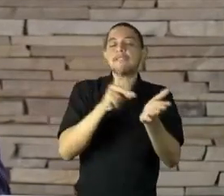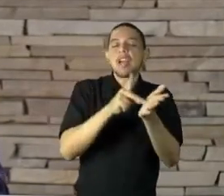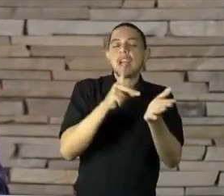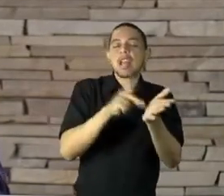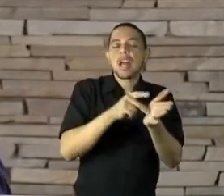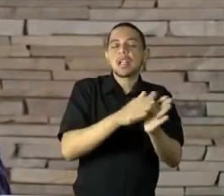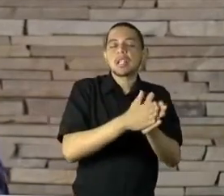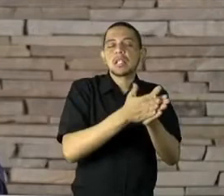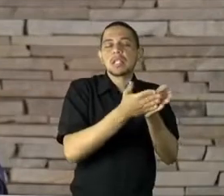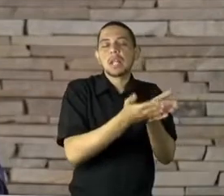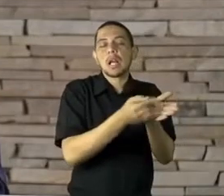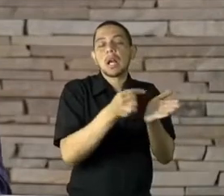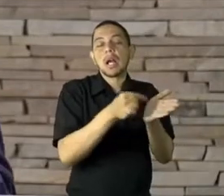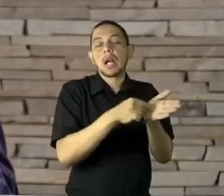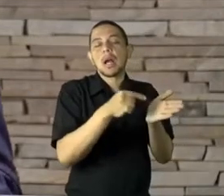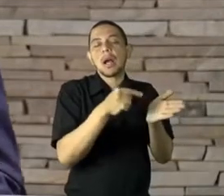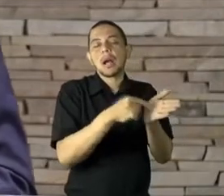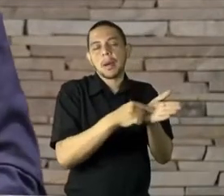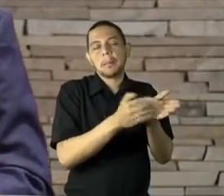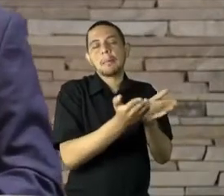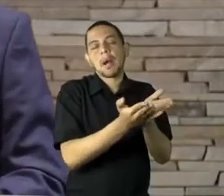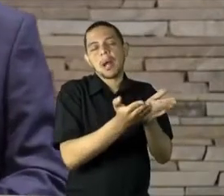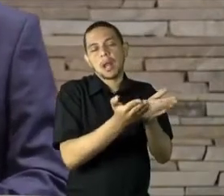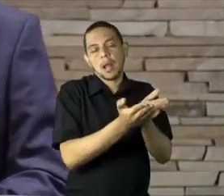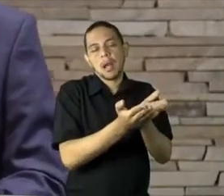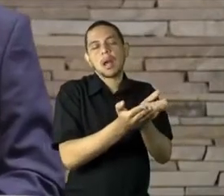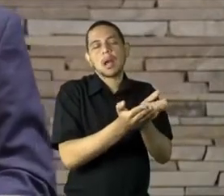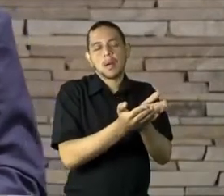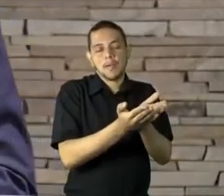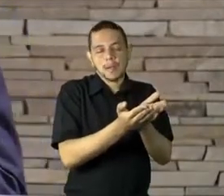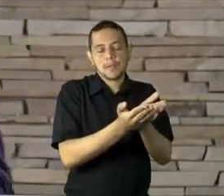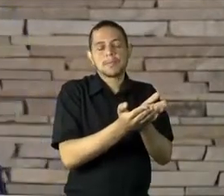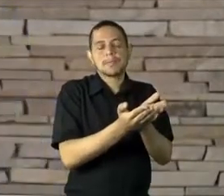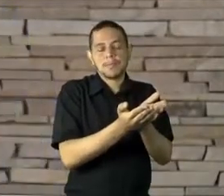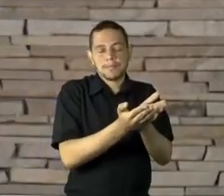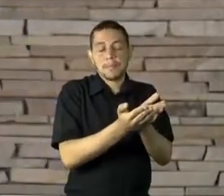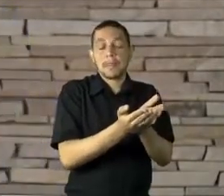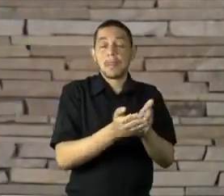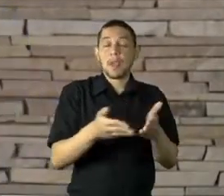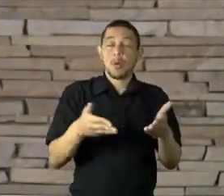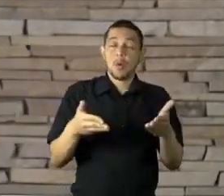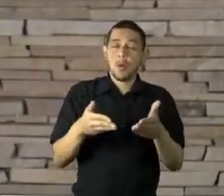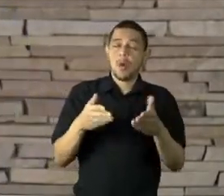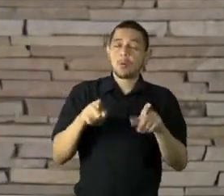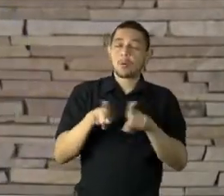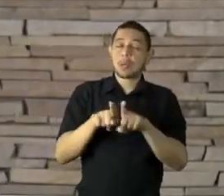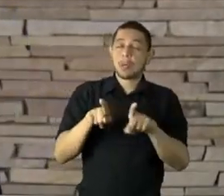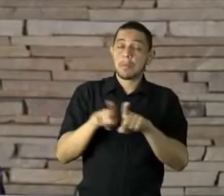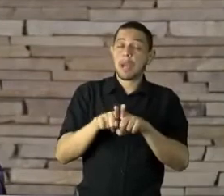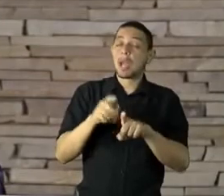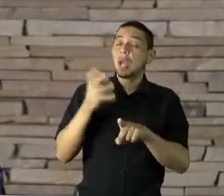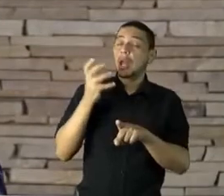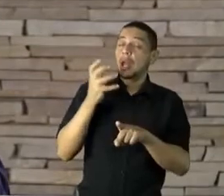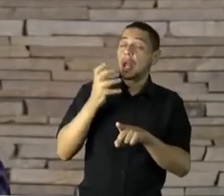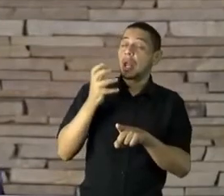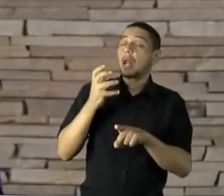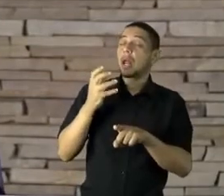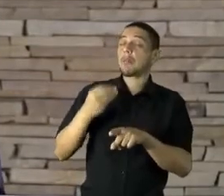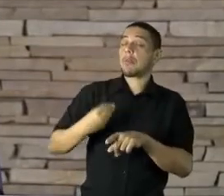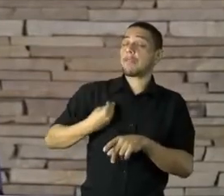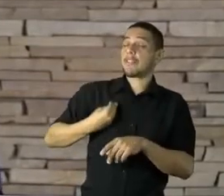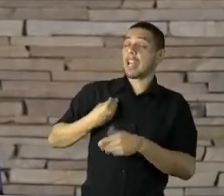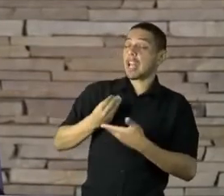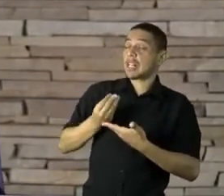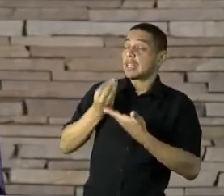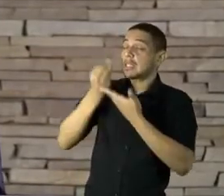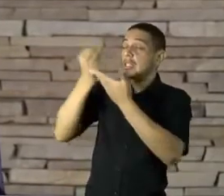revelada pelo Senhor nas sagradas escrituras nesta noite o Deus nós queremos colocar nossa